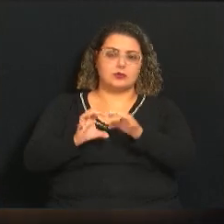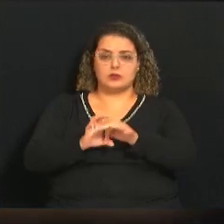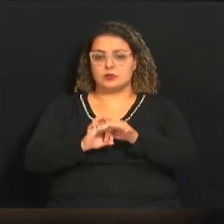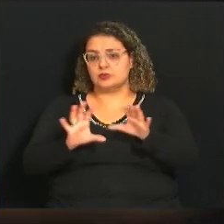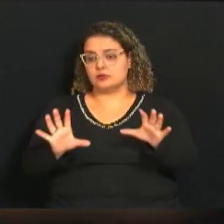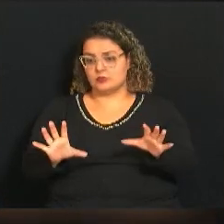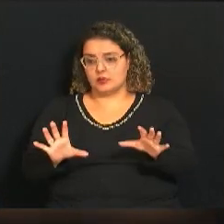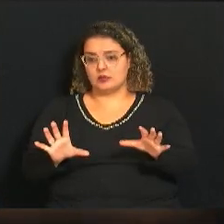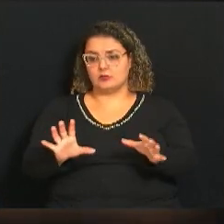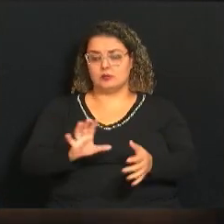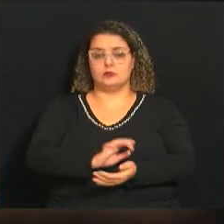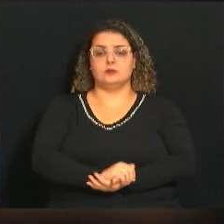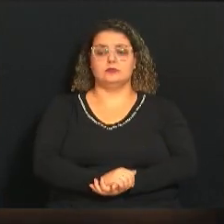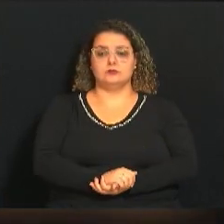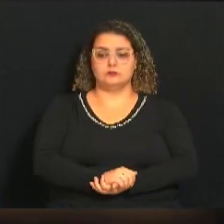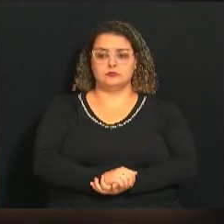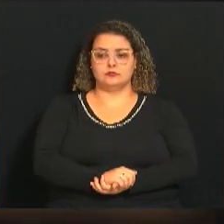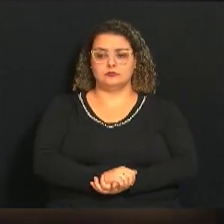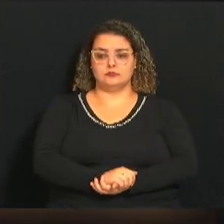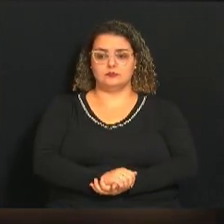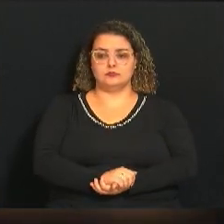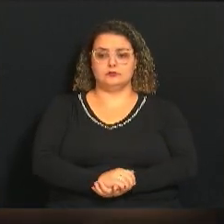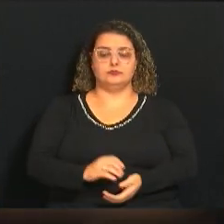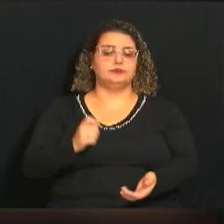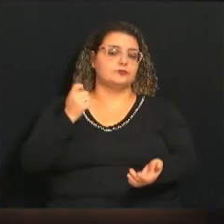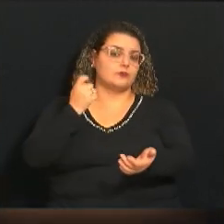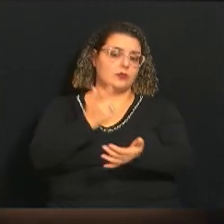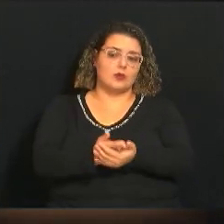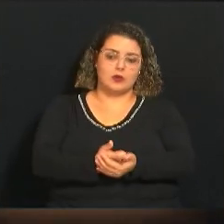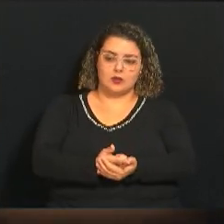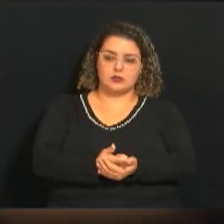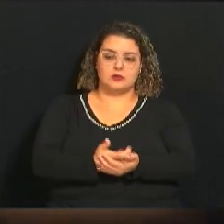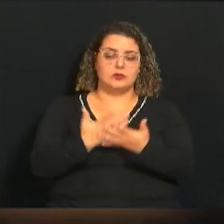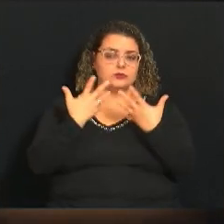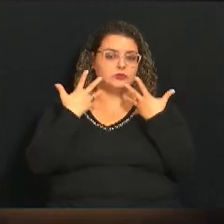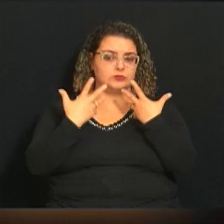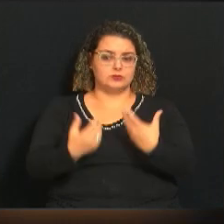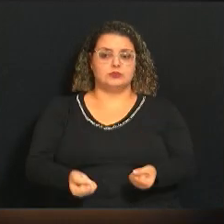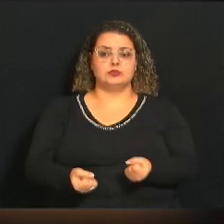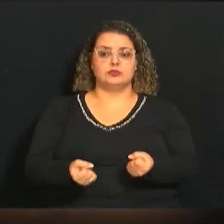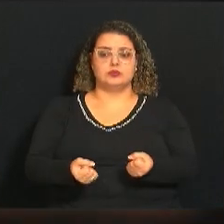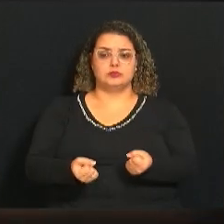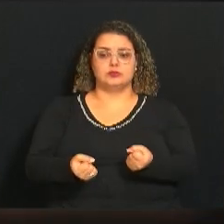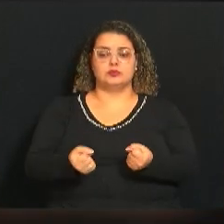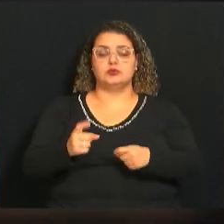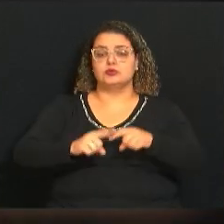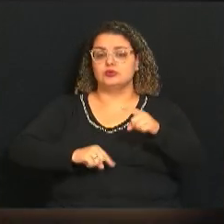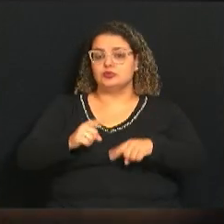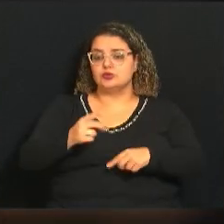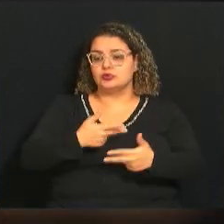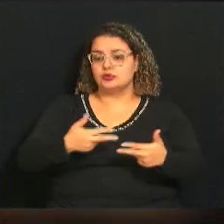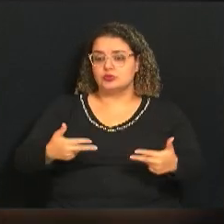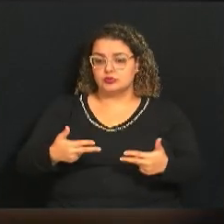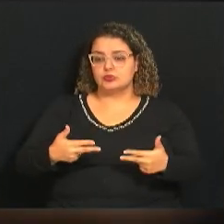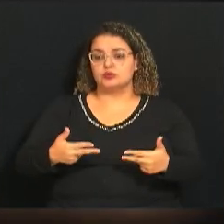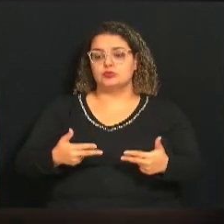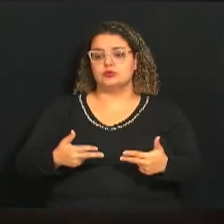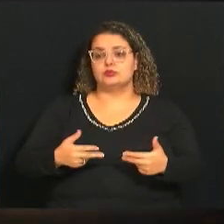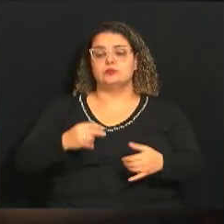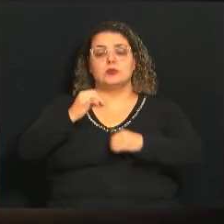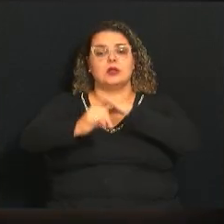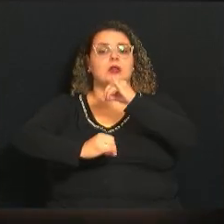na escola, acompanhamento pela saúde com psicólogos, uma assistência integral, não só às crianças, mas à família